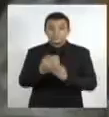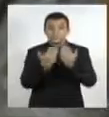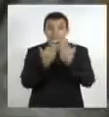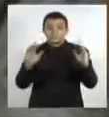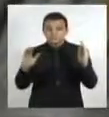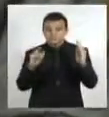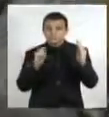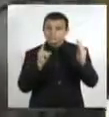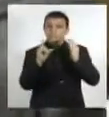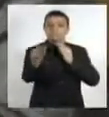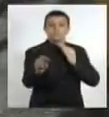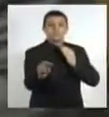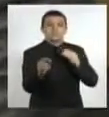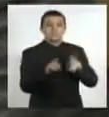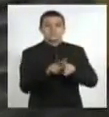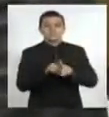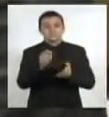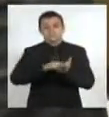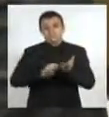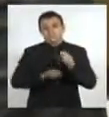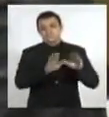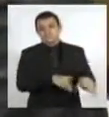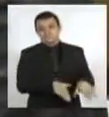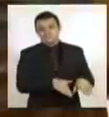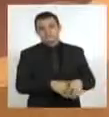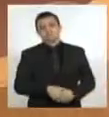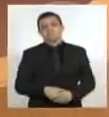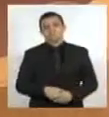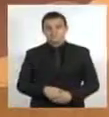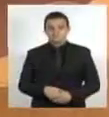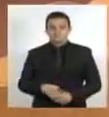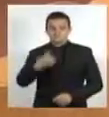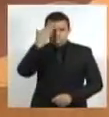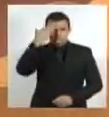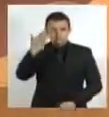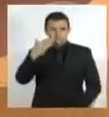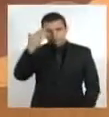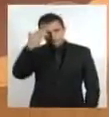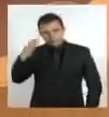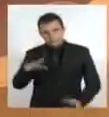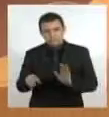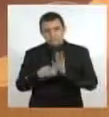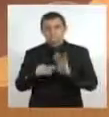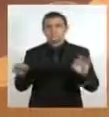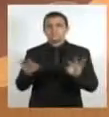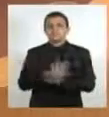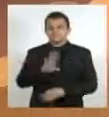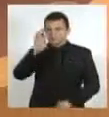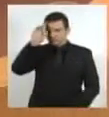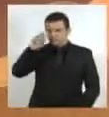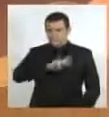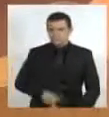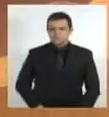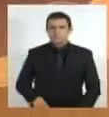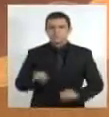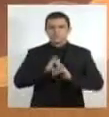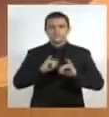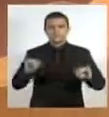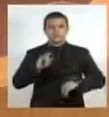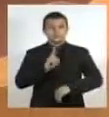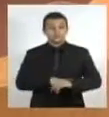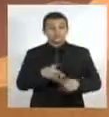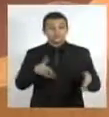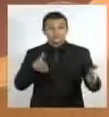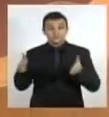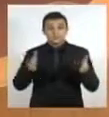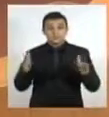bilhete. Obrigado, deputado. Eu agradeço a parte, só para concluir, seu presidente Glaubert, para dizer que nesse período houve